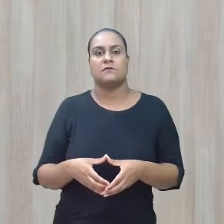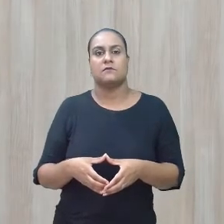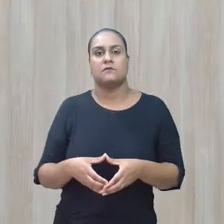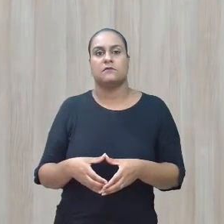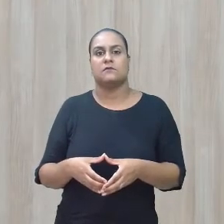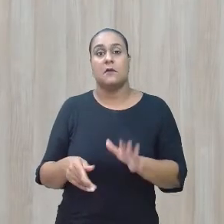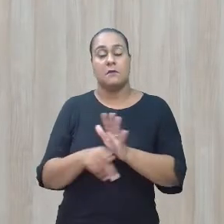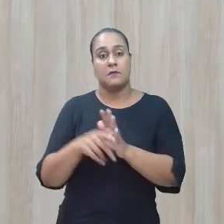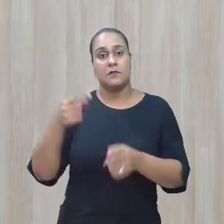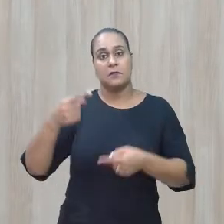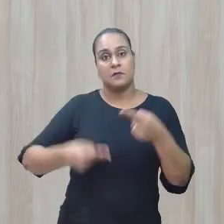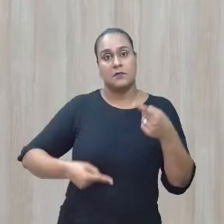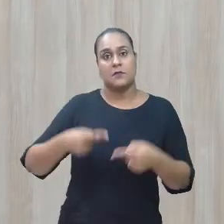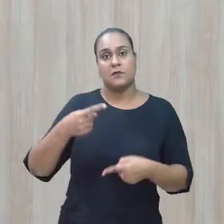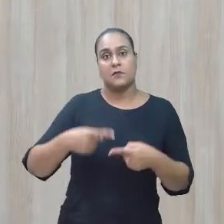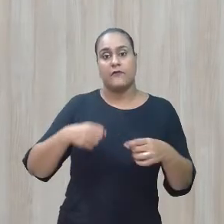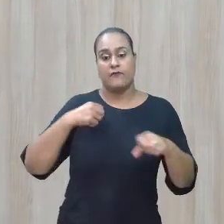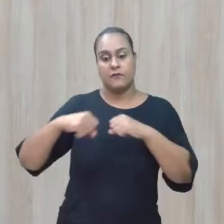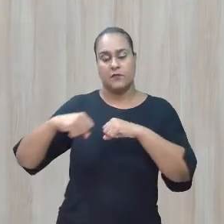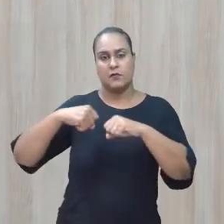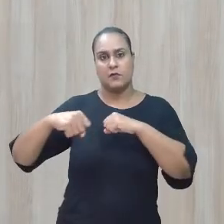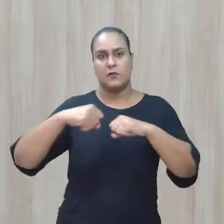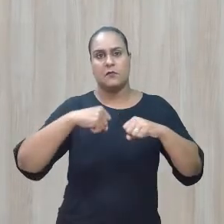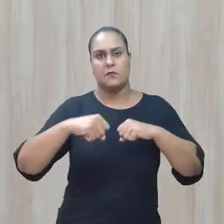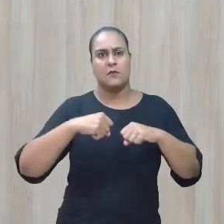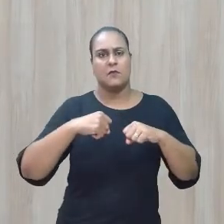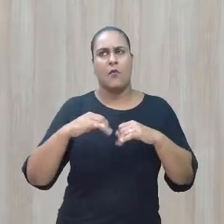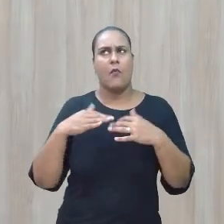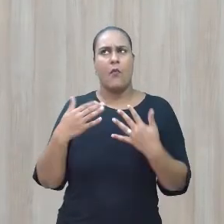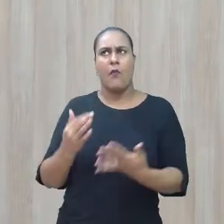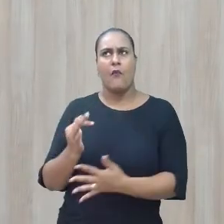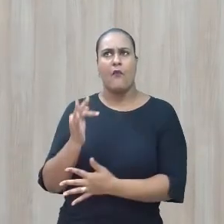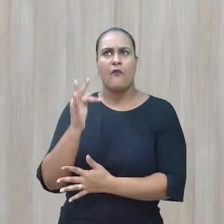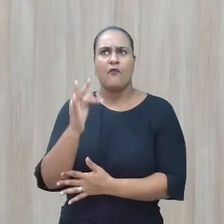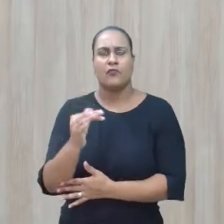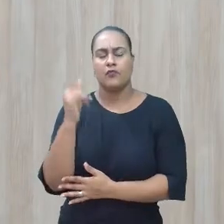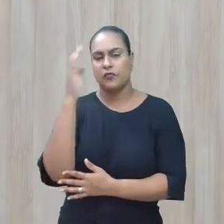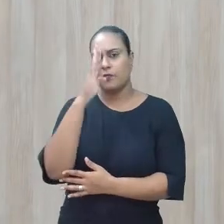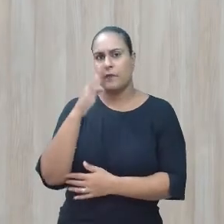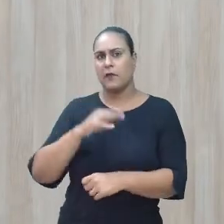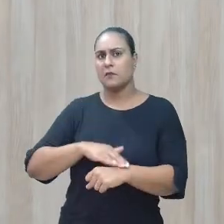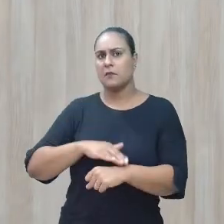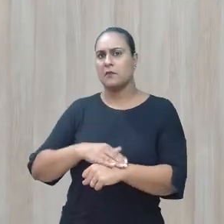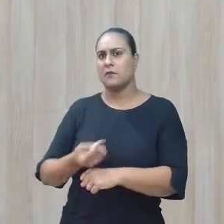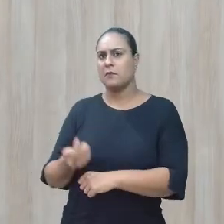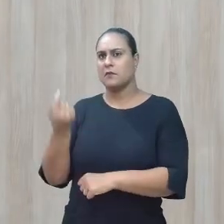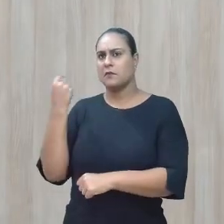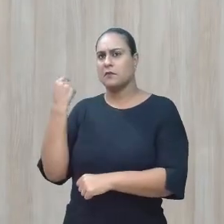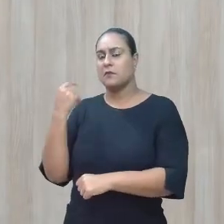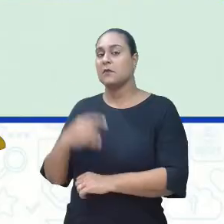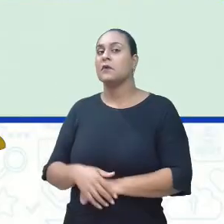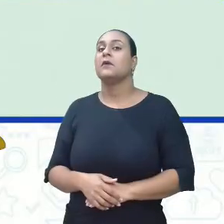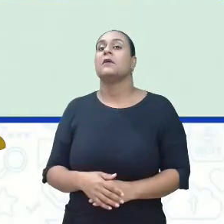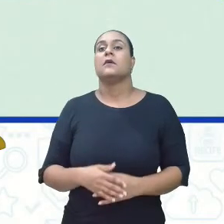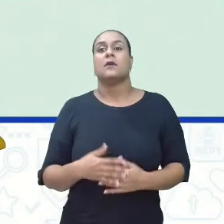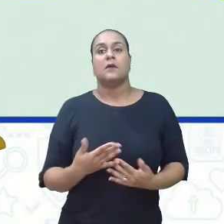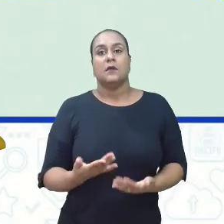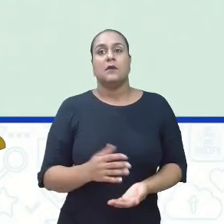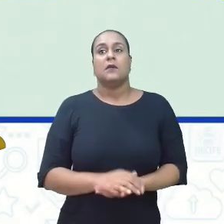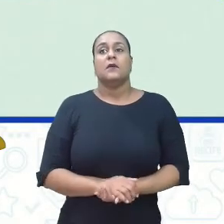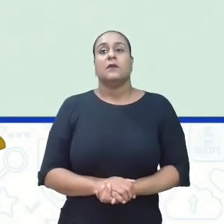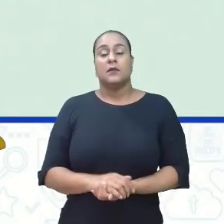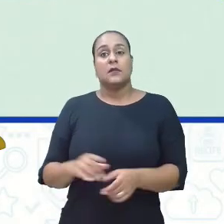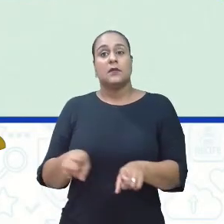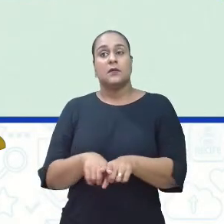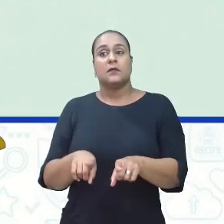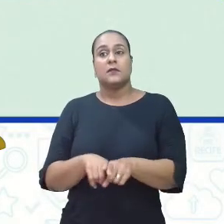políticos estavam, né, ali debatendo quais os rumos do país naquele momento. Até mais uma, assim, os mais radicais defendiam